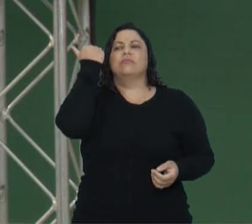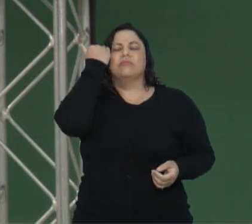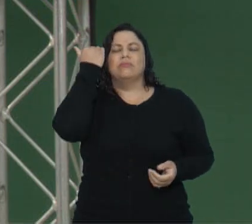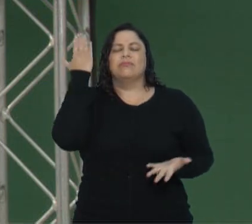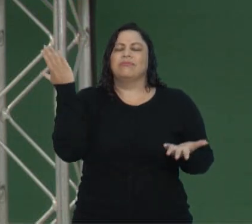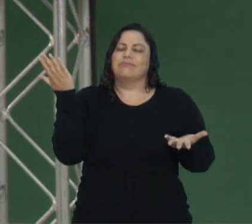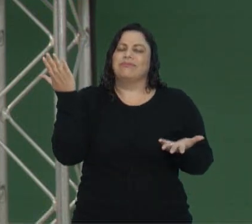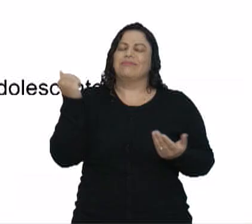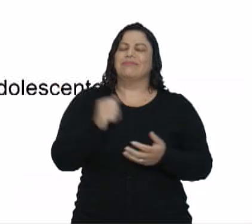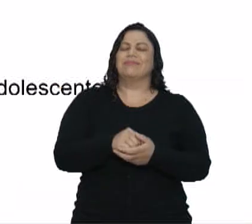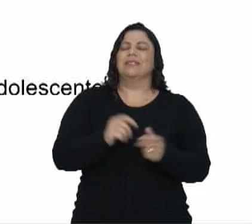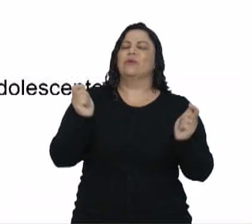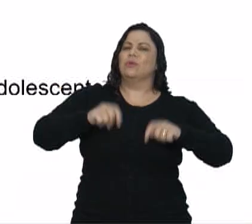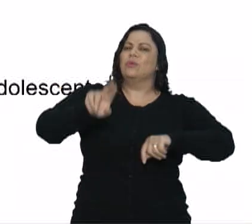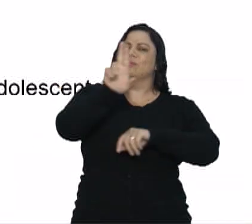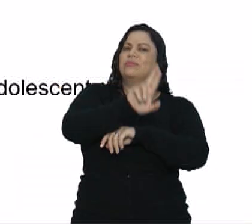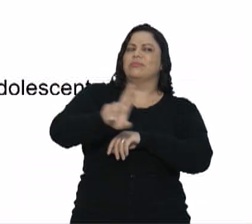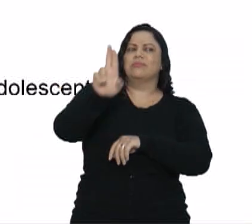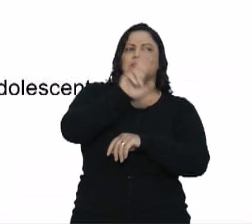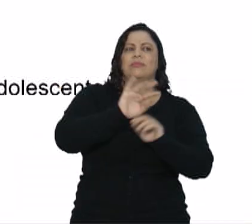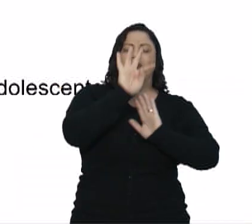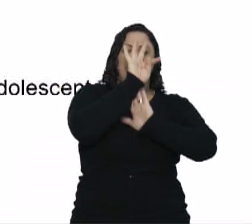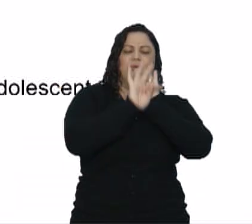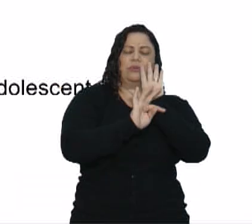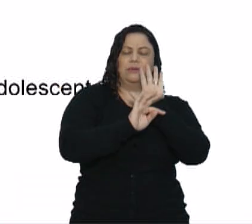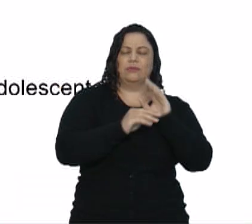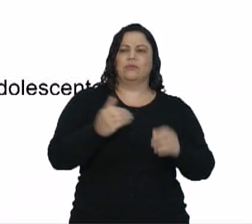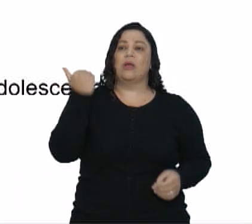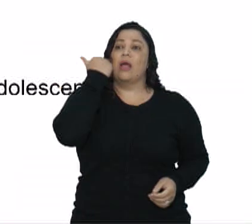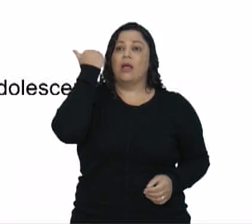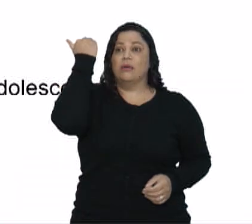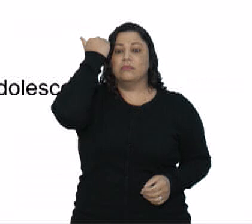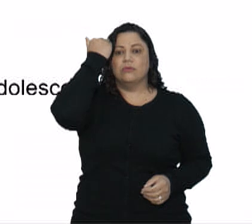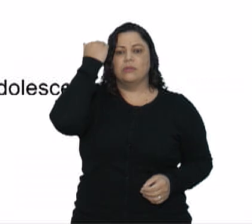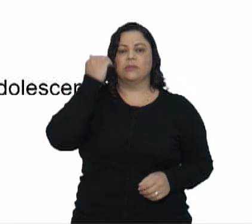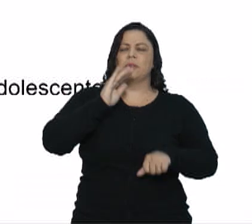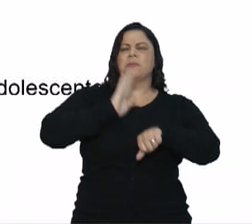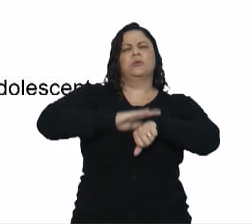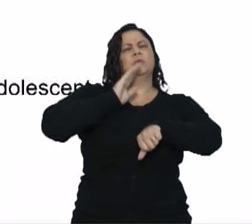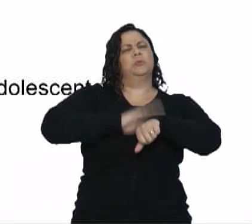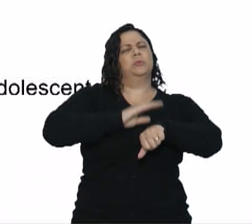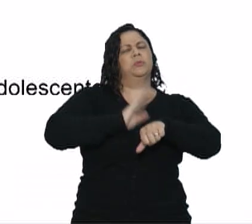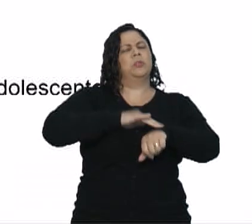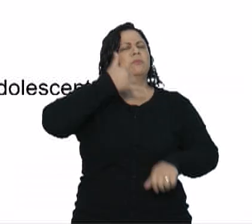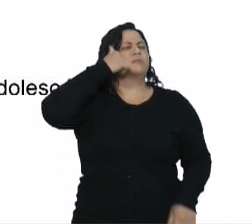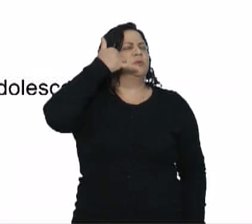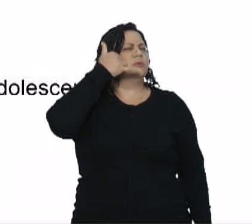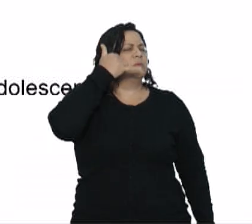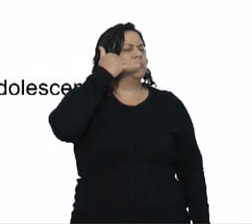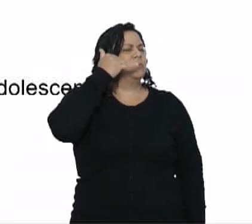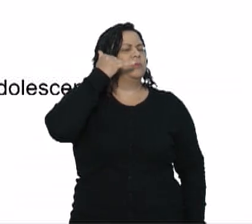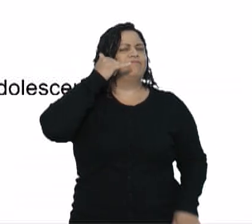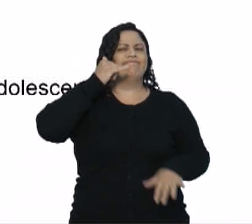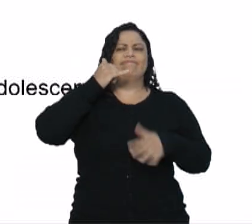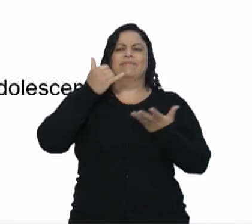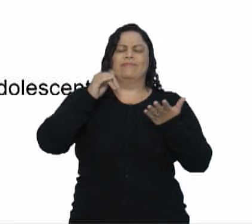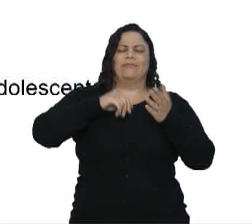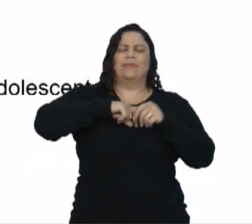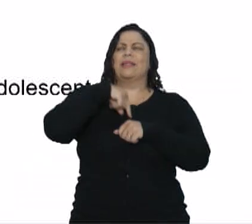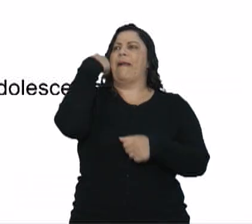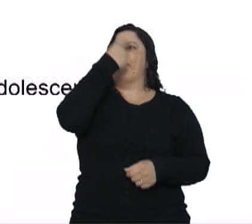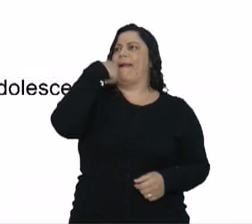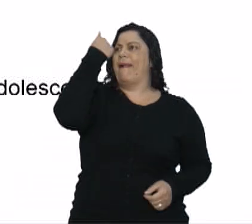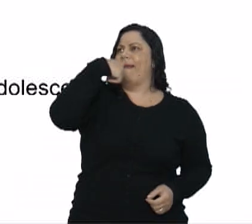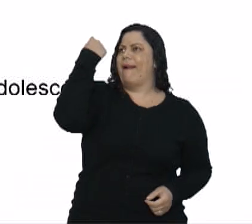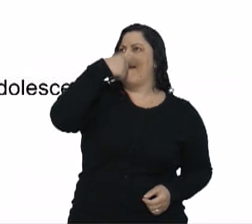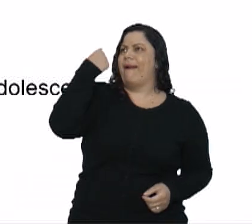era assim, ó, texto 1. Adolescentes que passam muito tempo no celular são mais infelizes, aponta